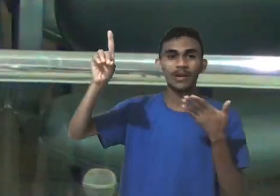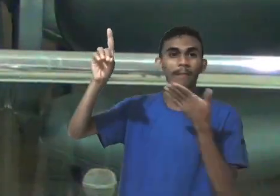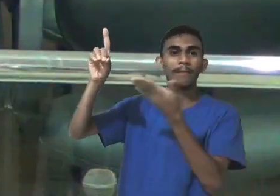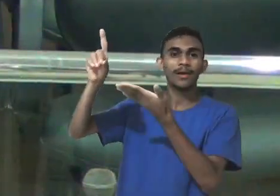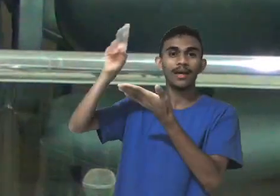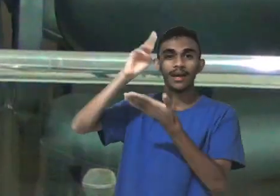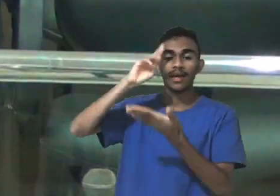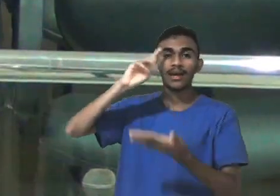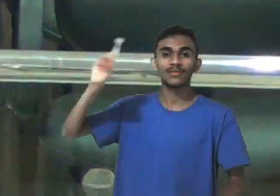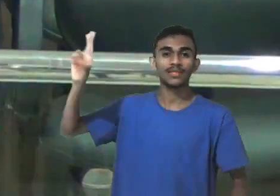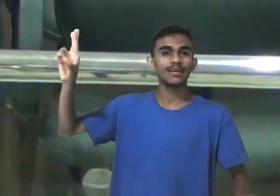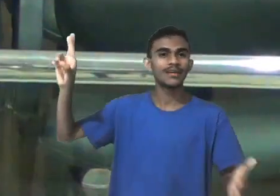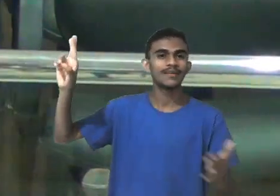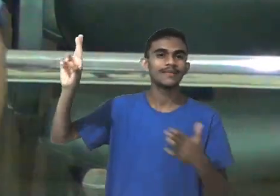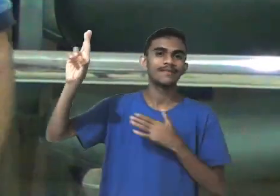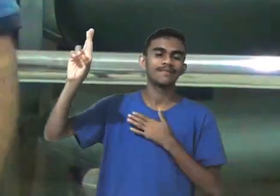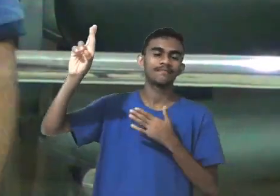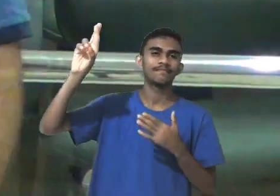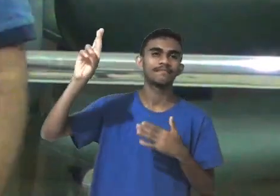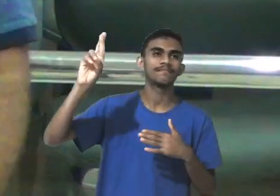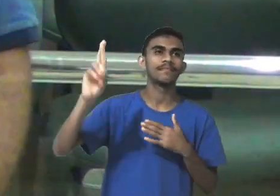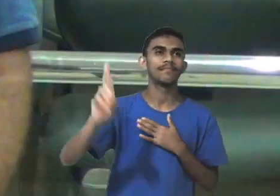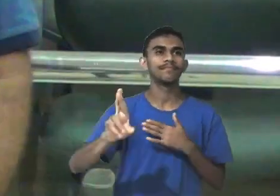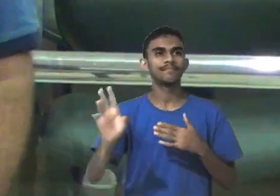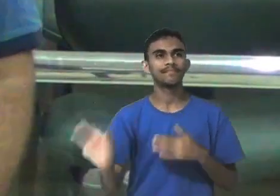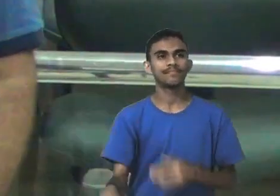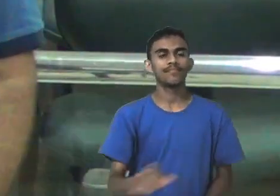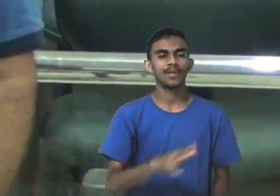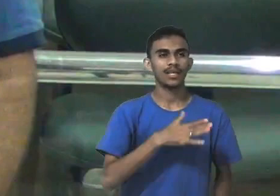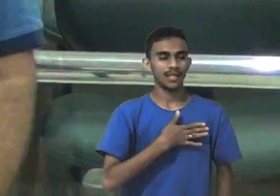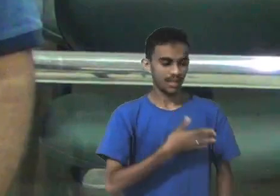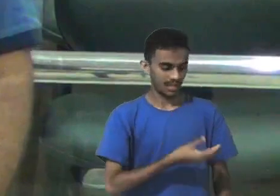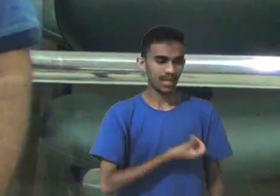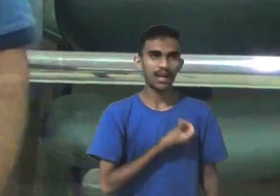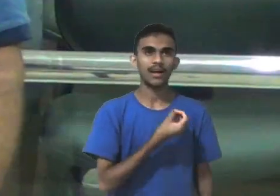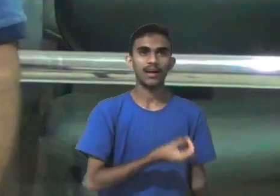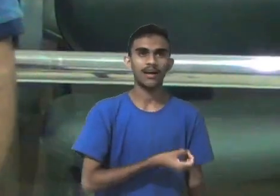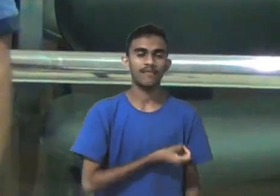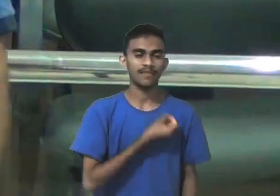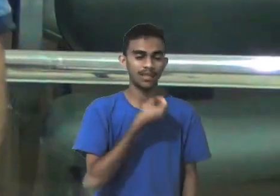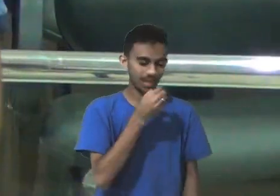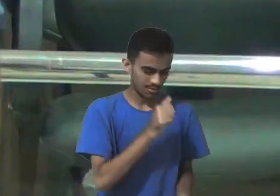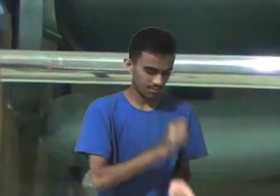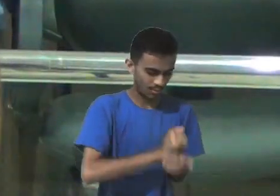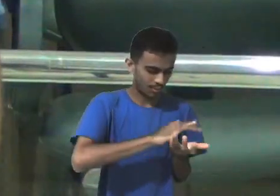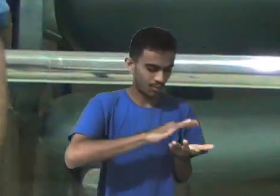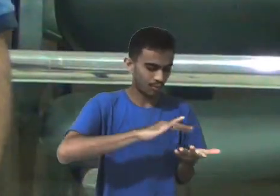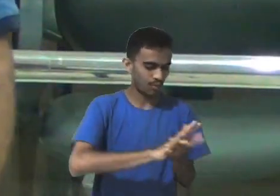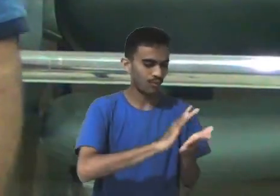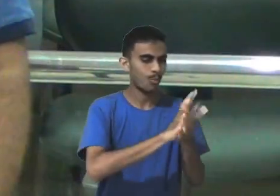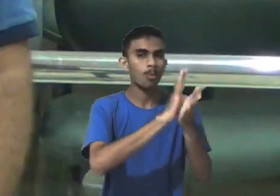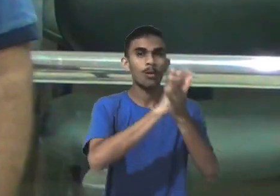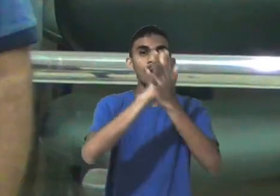Deus, meu Senhor. Minha vida